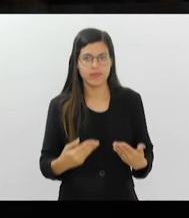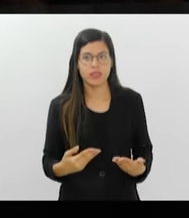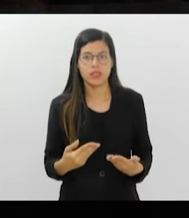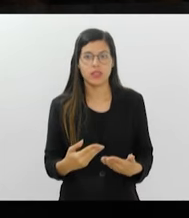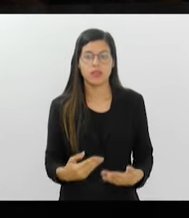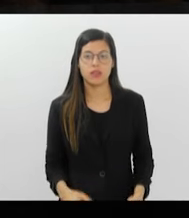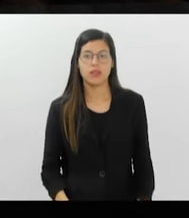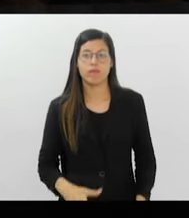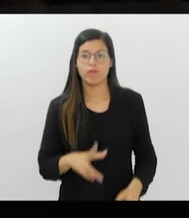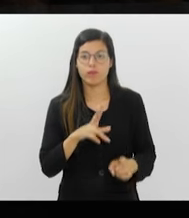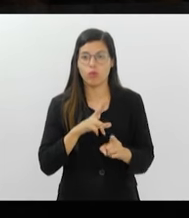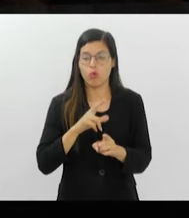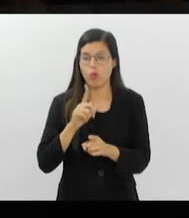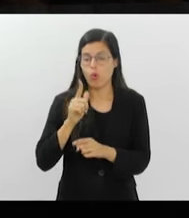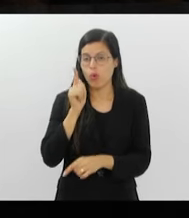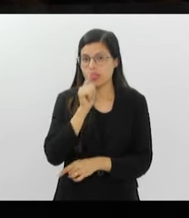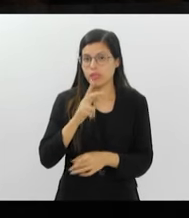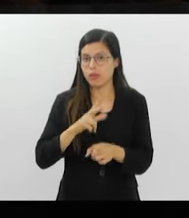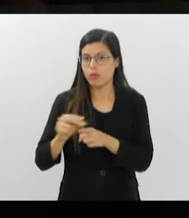elegeu